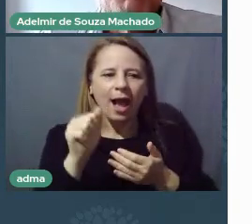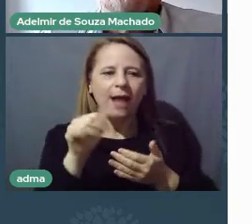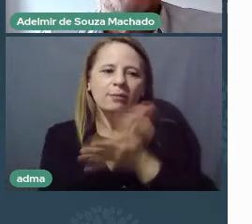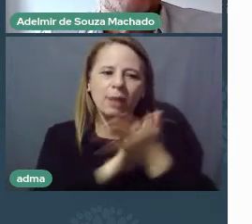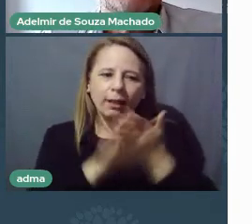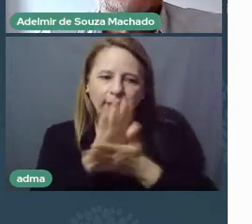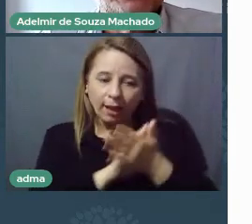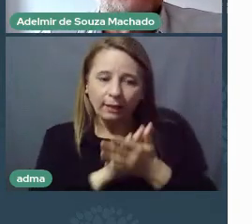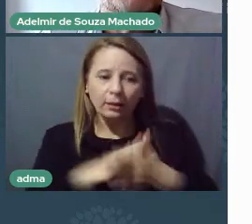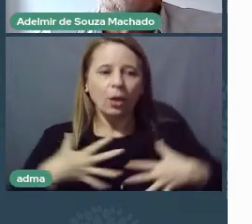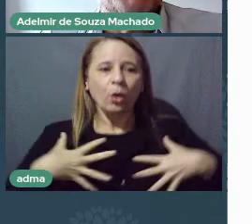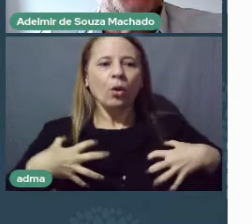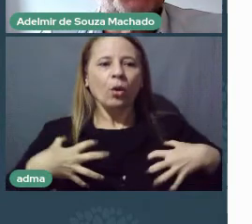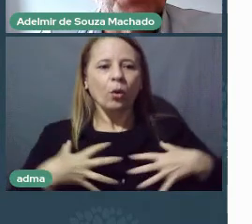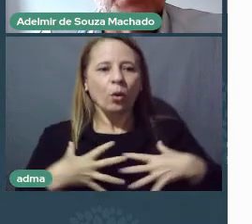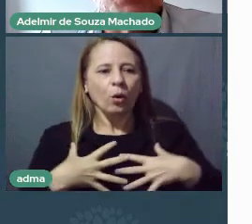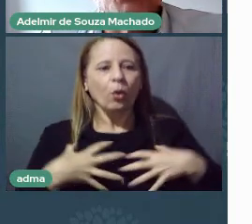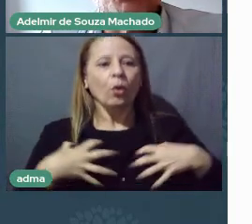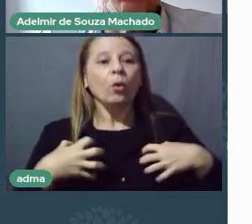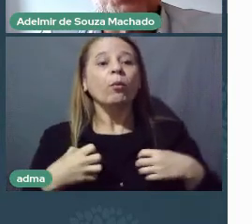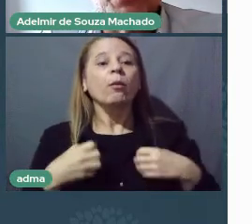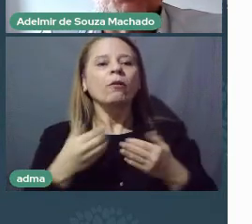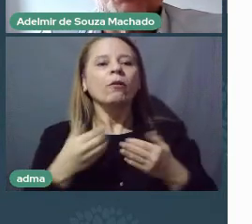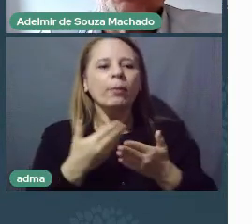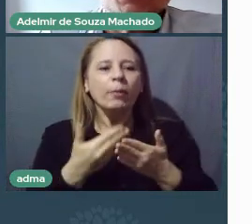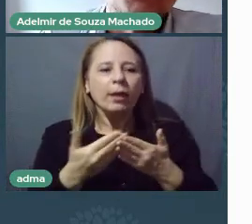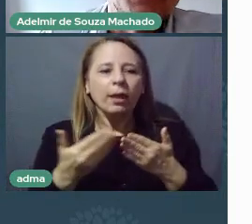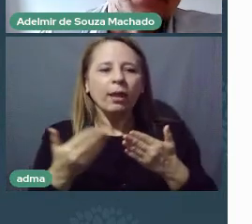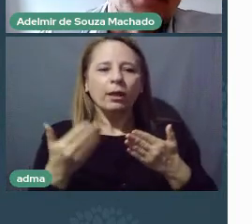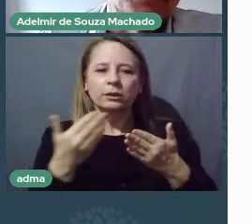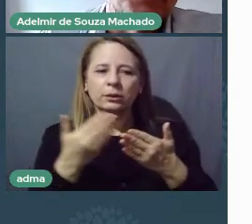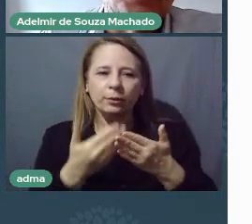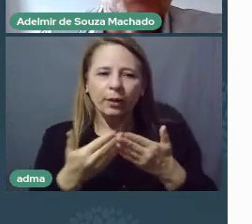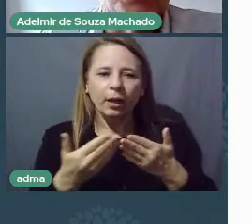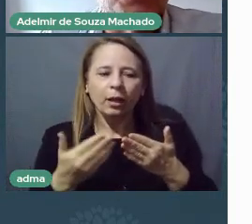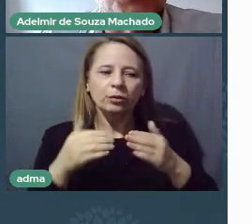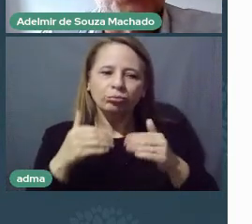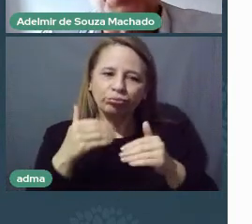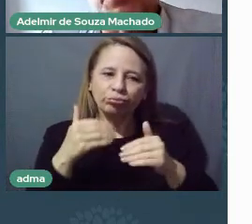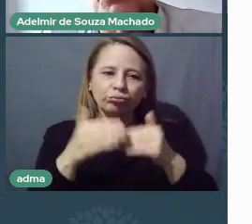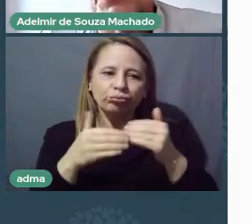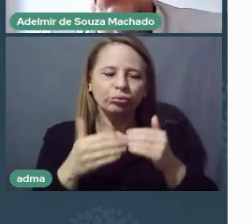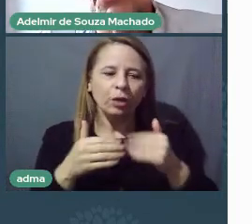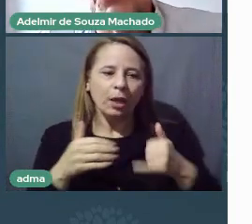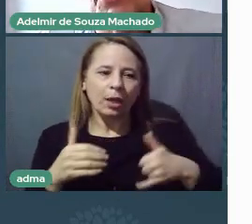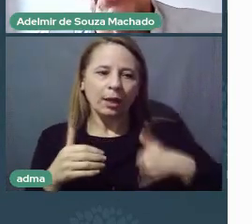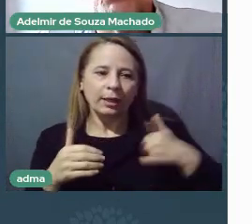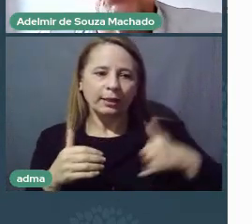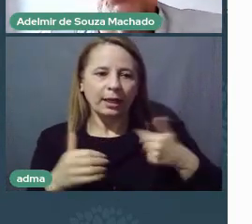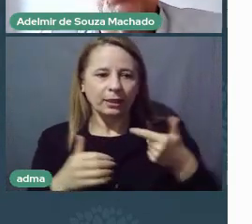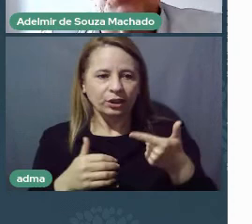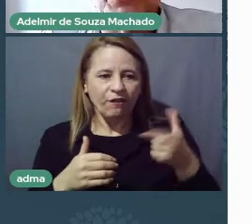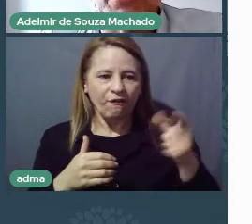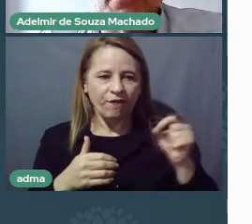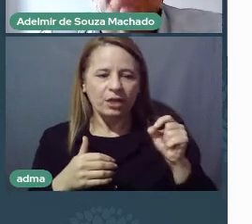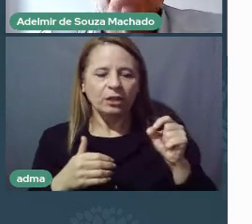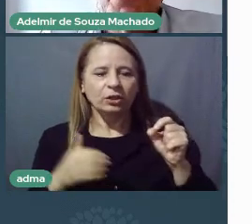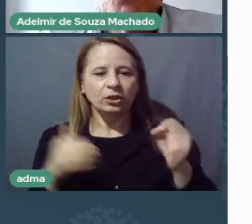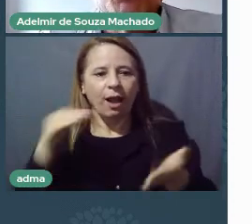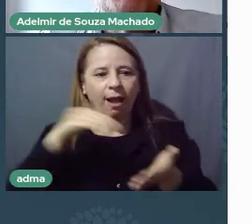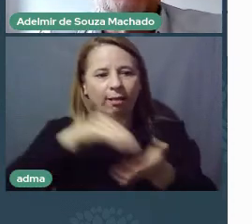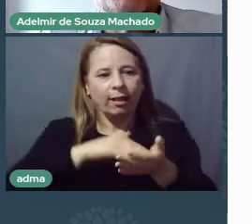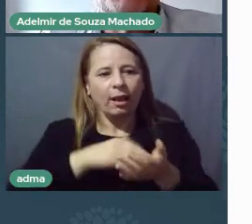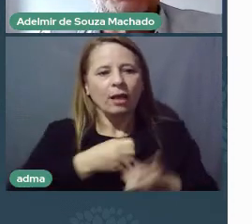pulmão vai sendo perdida ao longo dos anos. Então, entre um menino de 20 anos e um idoso de